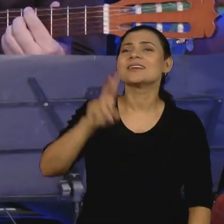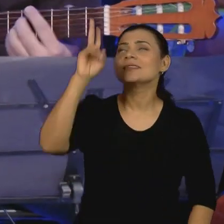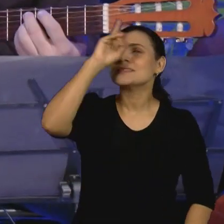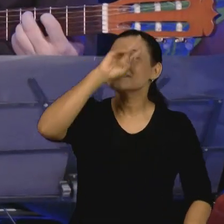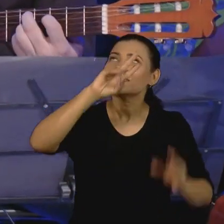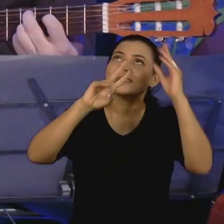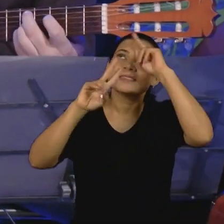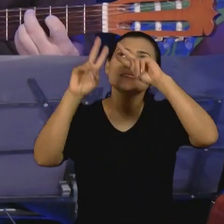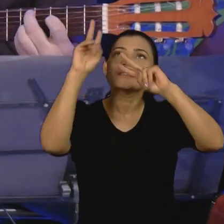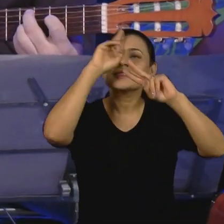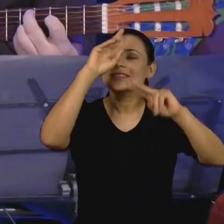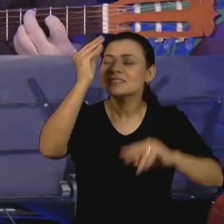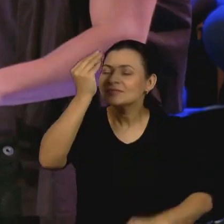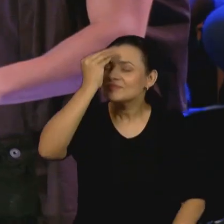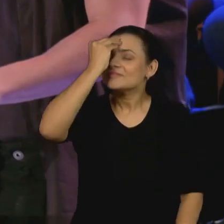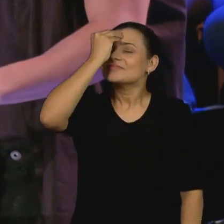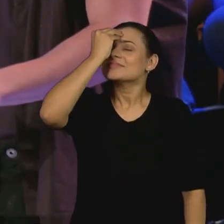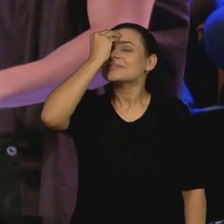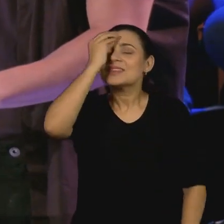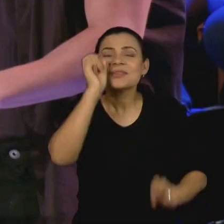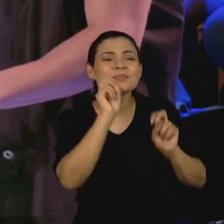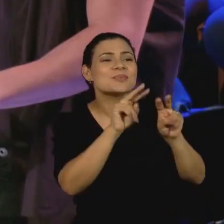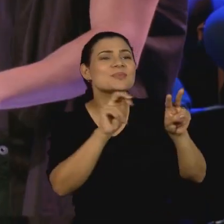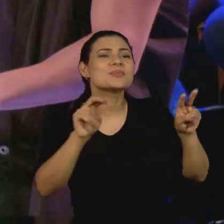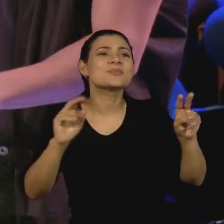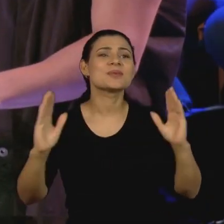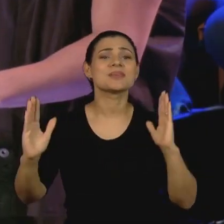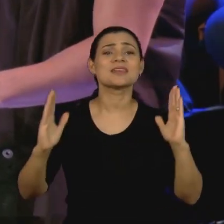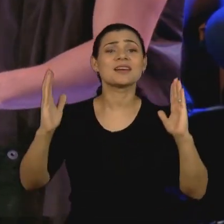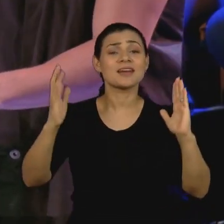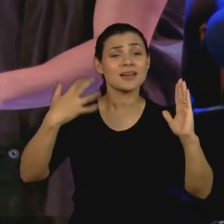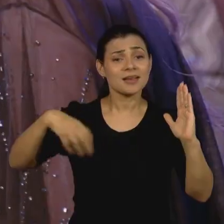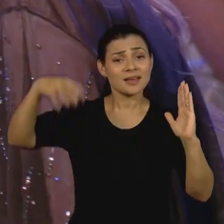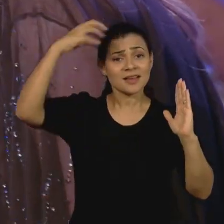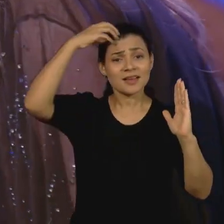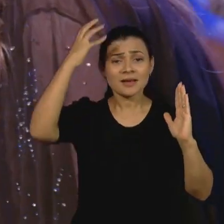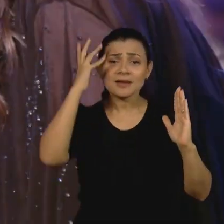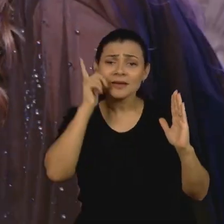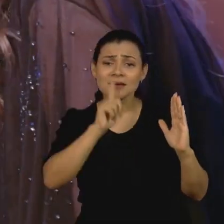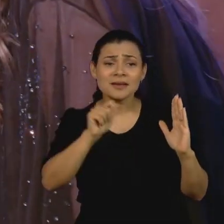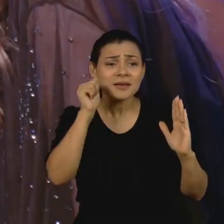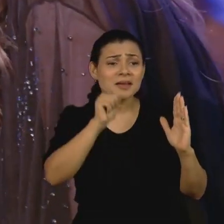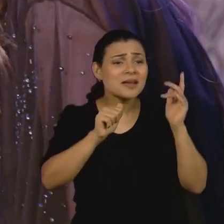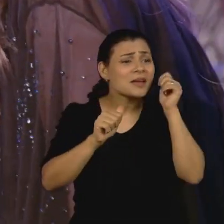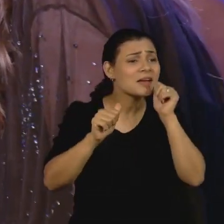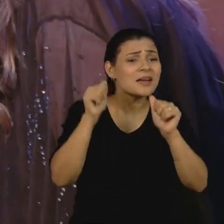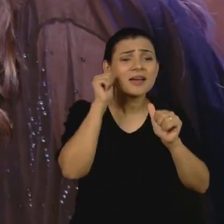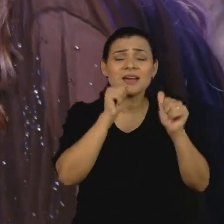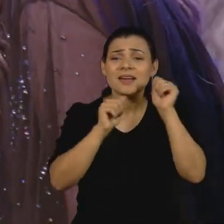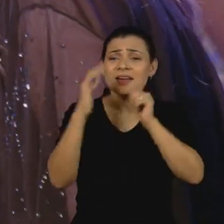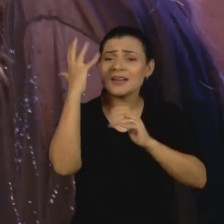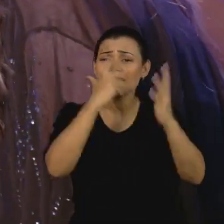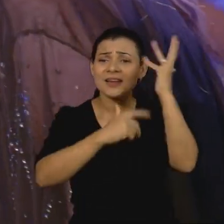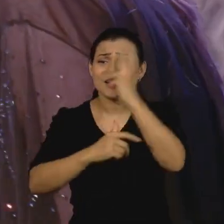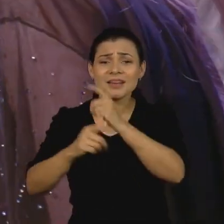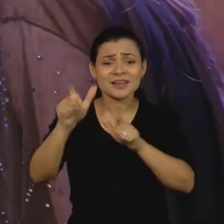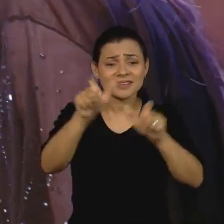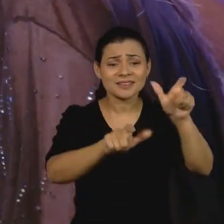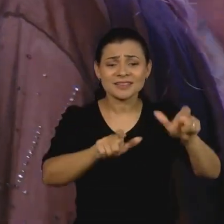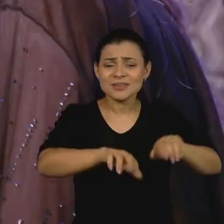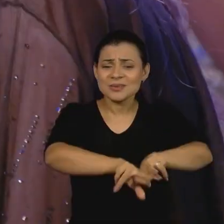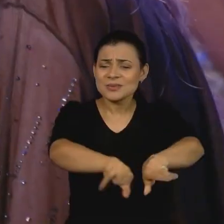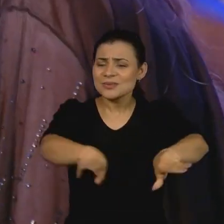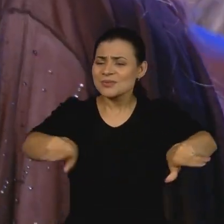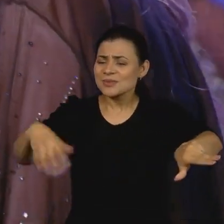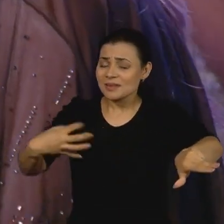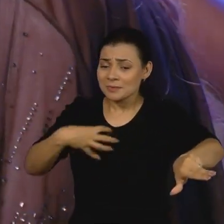de donzelas do tempo do imperador. Tudo na Bahia faz